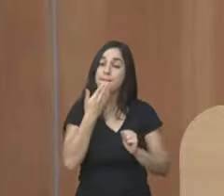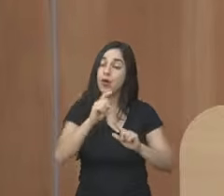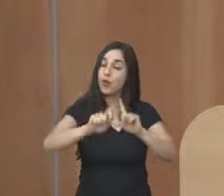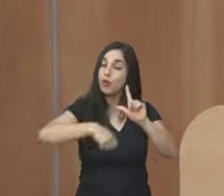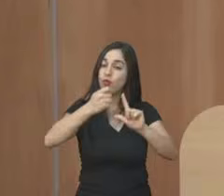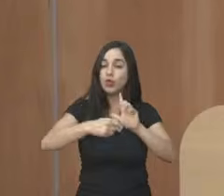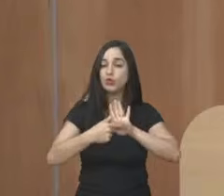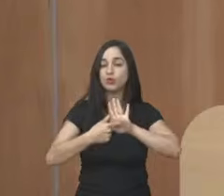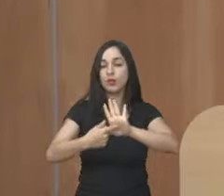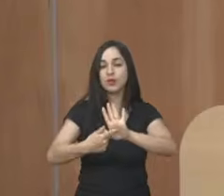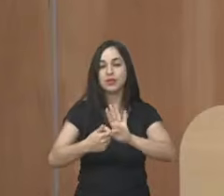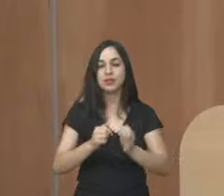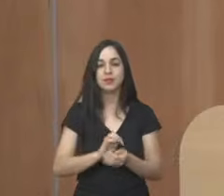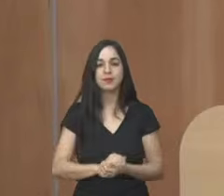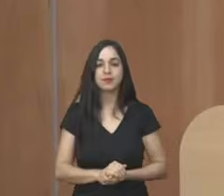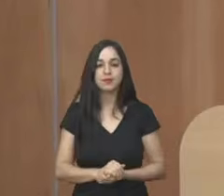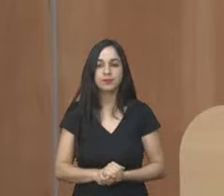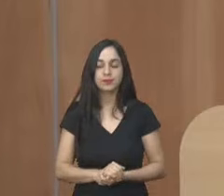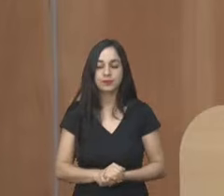técnica, por favor.